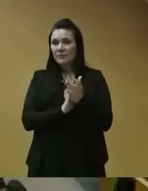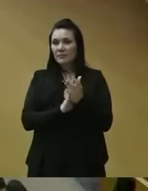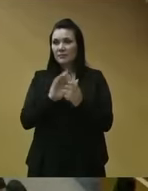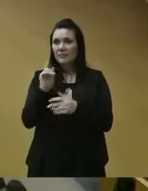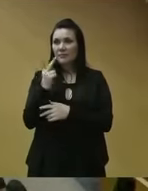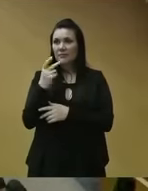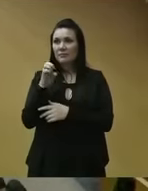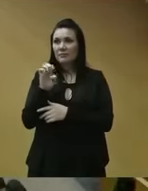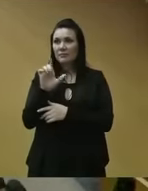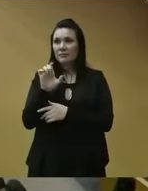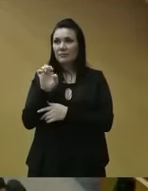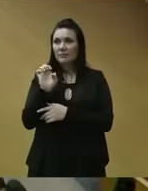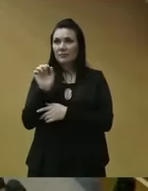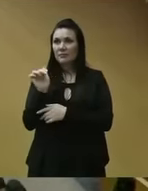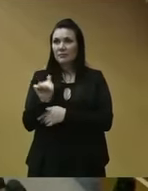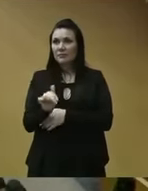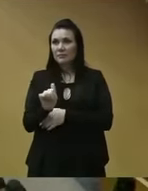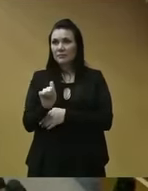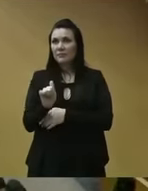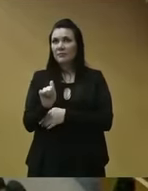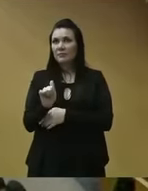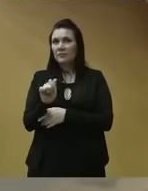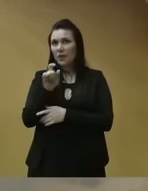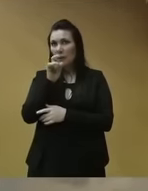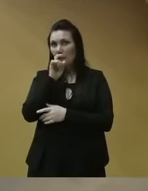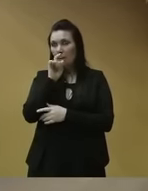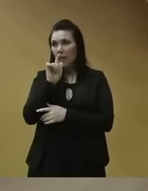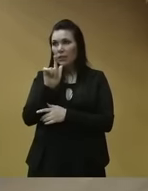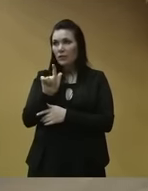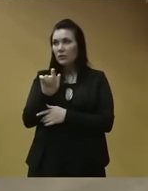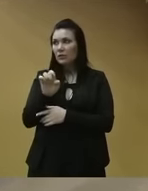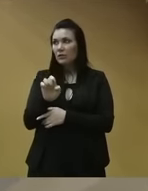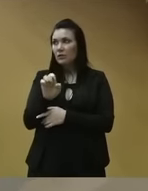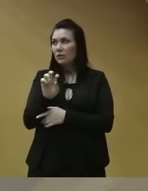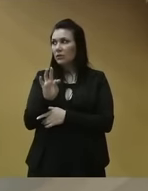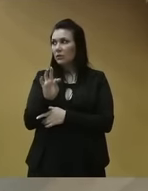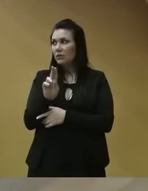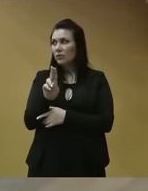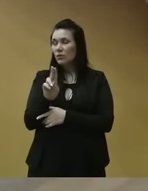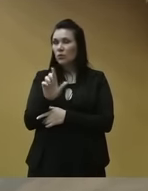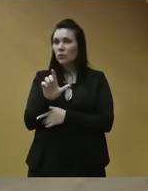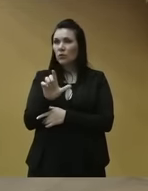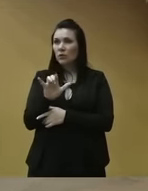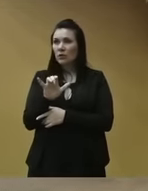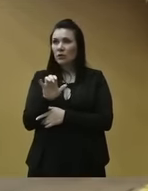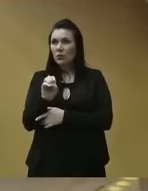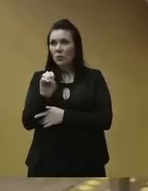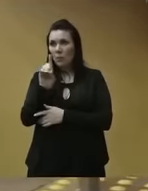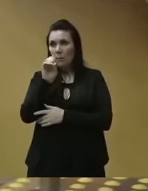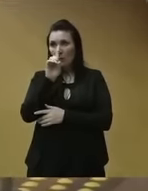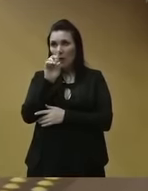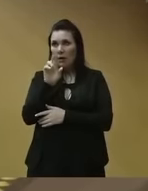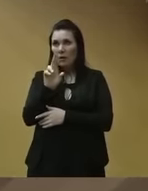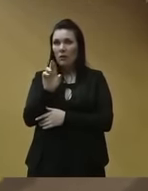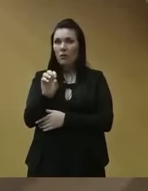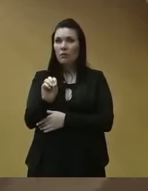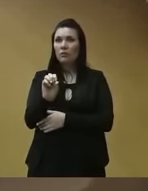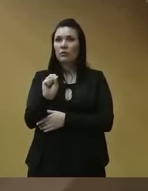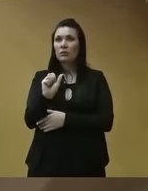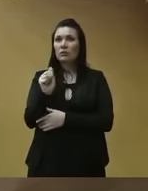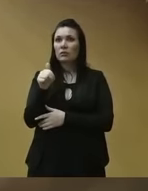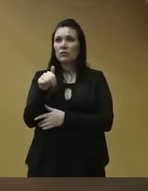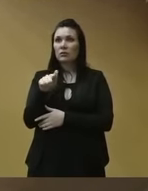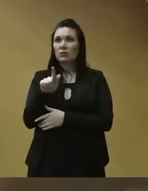Helena Pereira Aguiar, filha de Getúlio Rodrigues Aguiar Júnior e Rosângela Pereira Aguiar, natural de